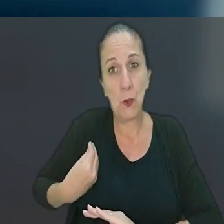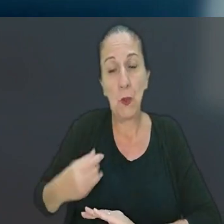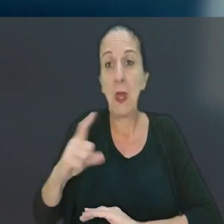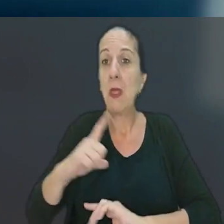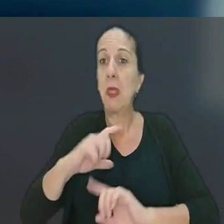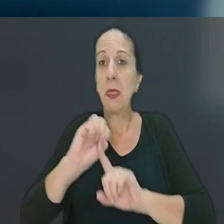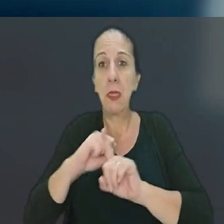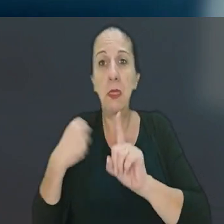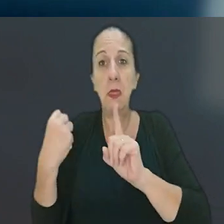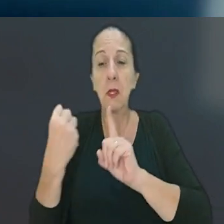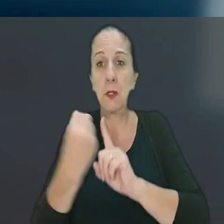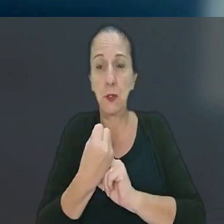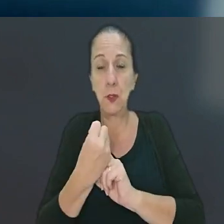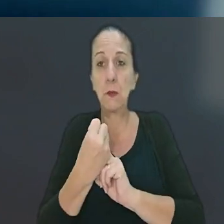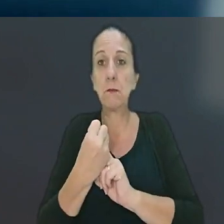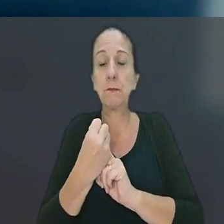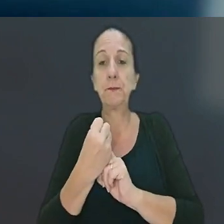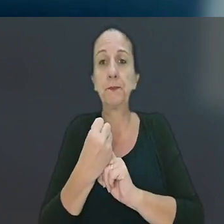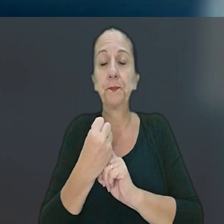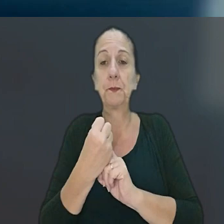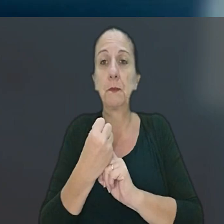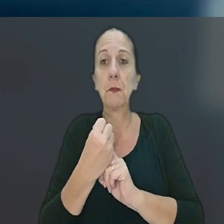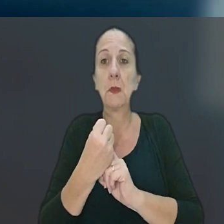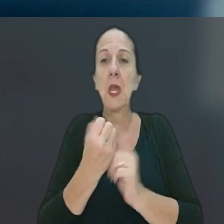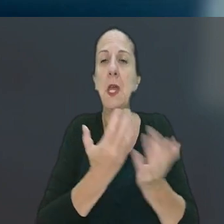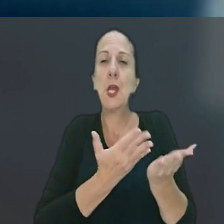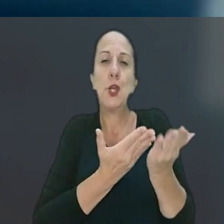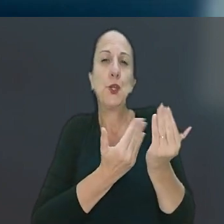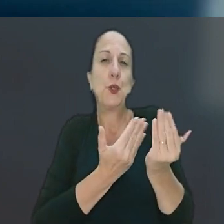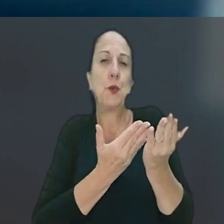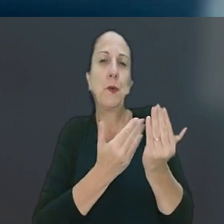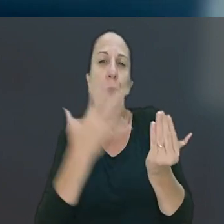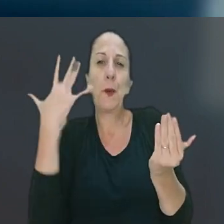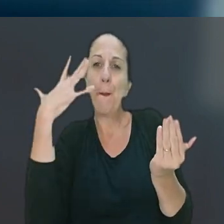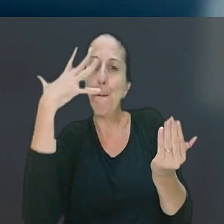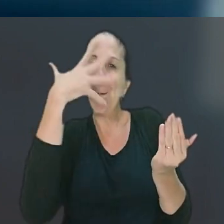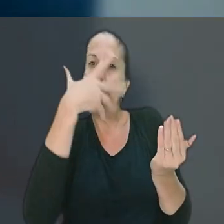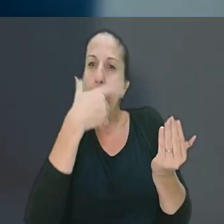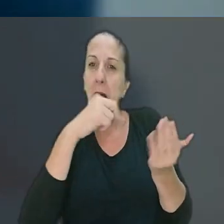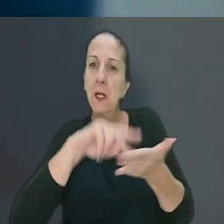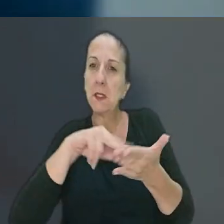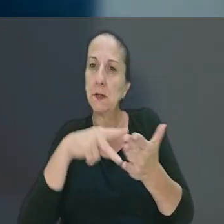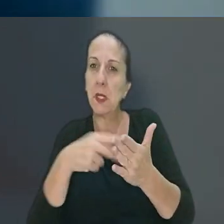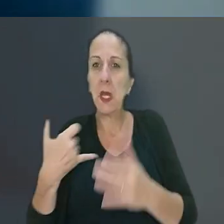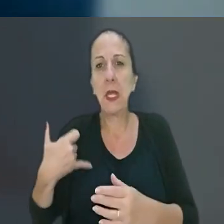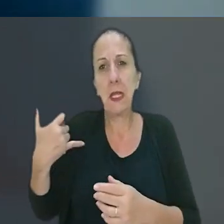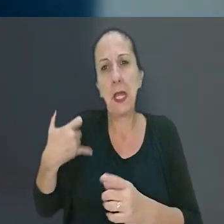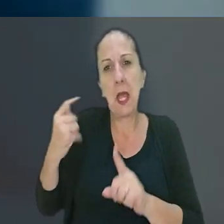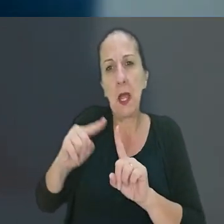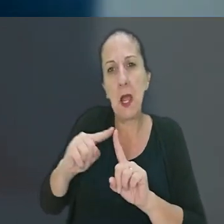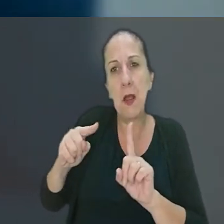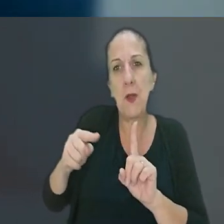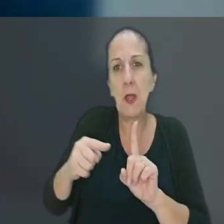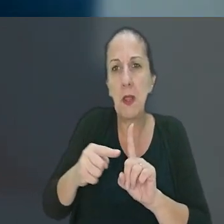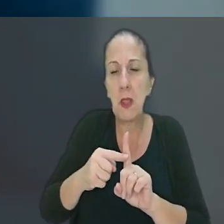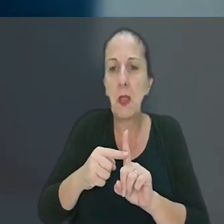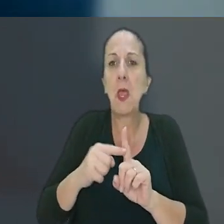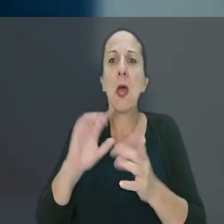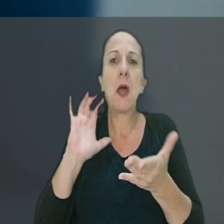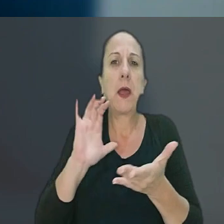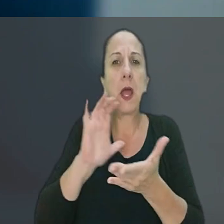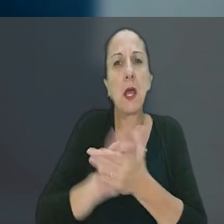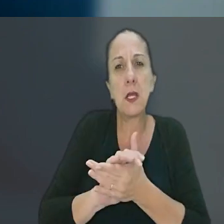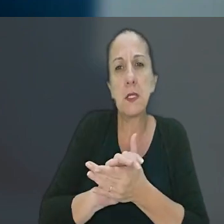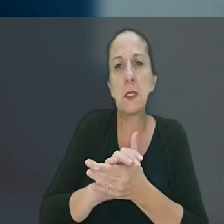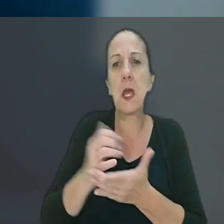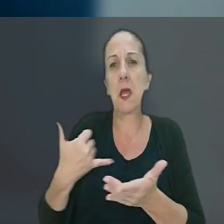porque a gente tem uma sociedade que coloca a juventude como sinal de beleza. Elas têm idade para engravidar, elas têm idade